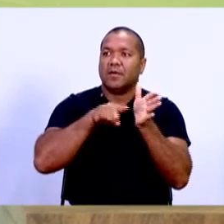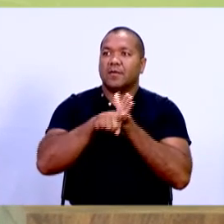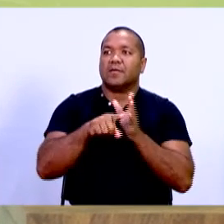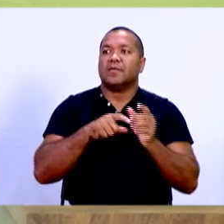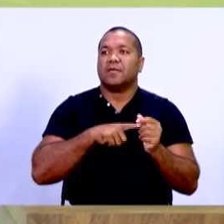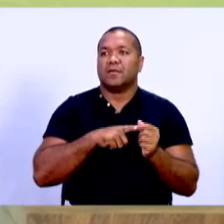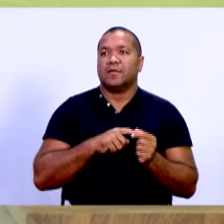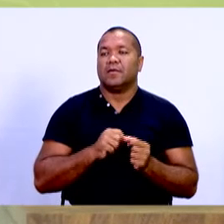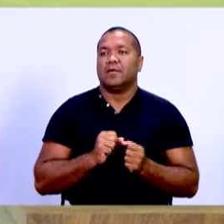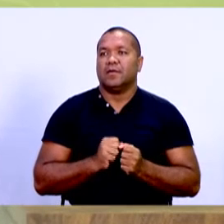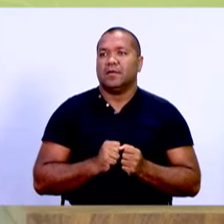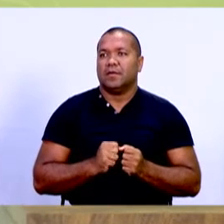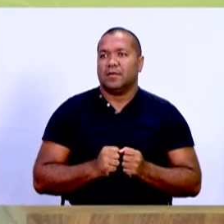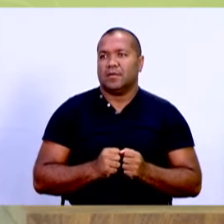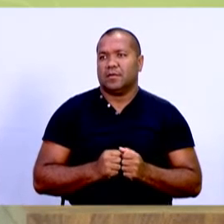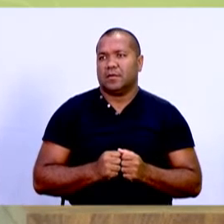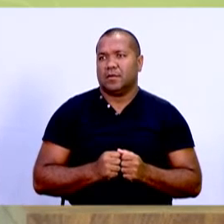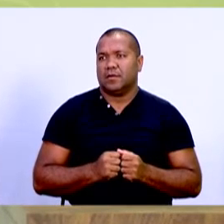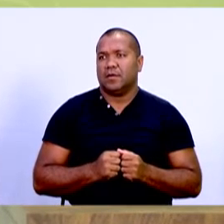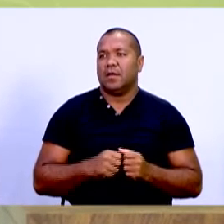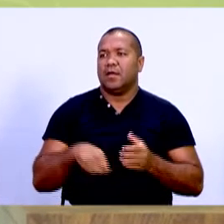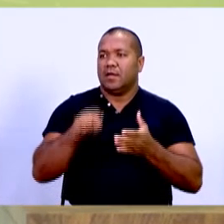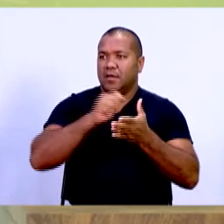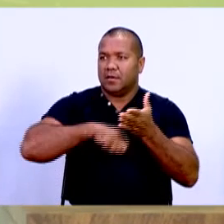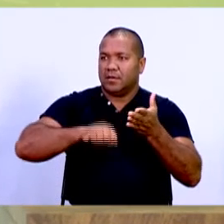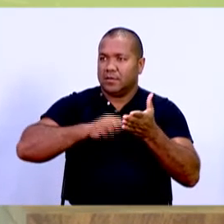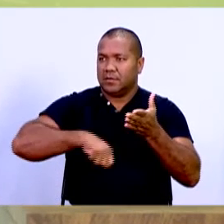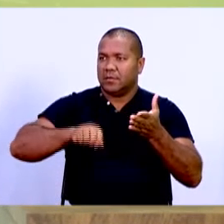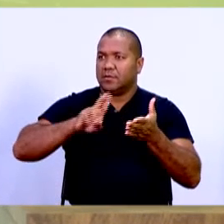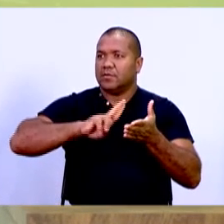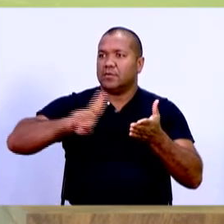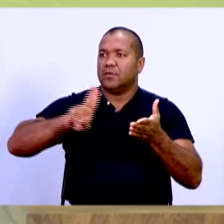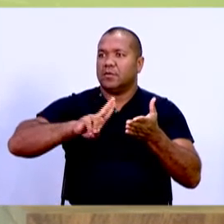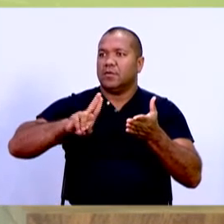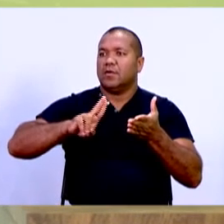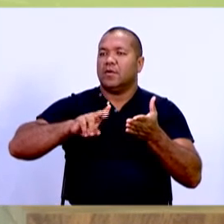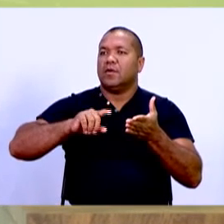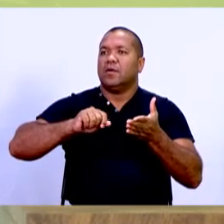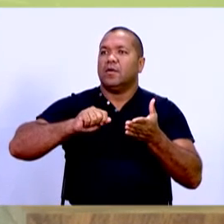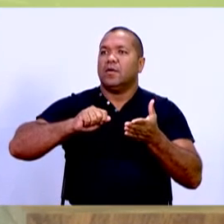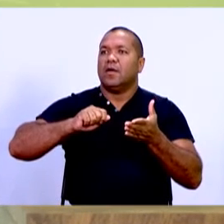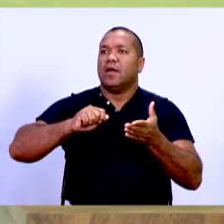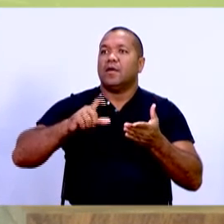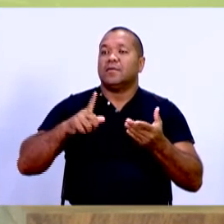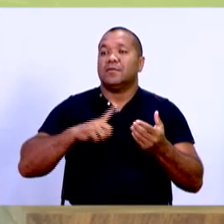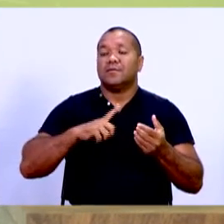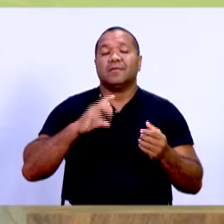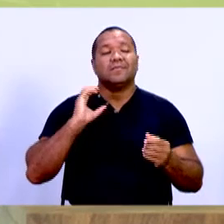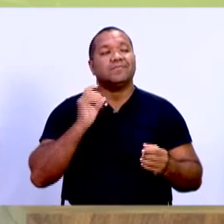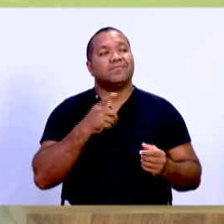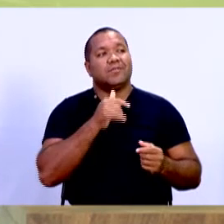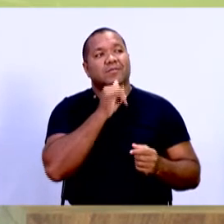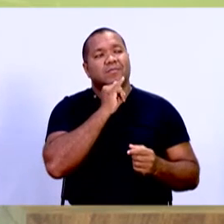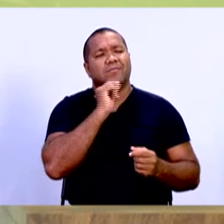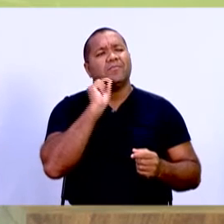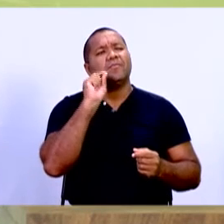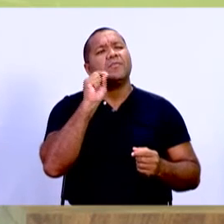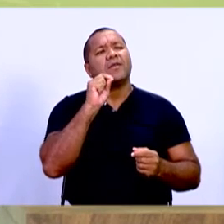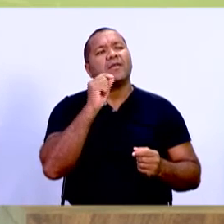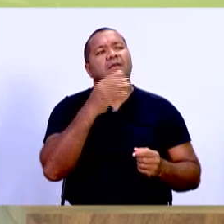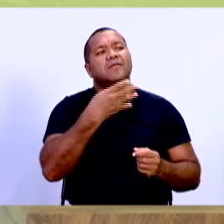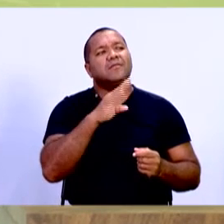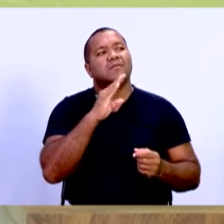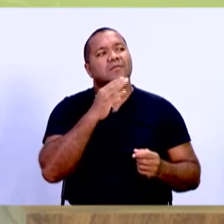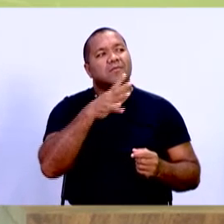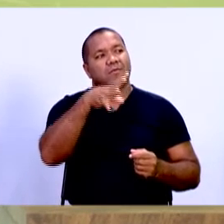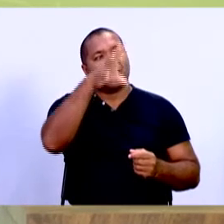né? E aí registre sua participação, coloque aí se de repente, o que esse conhecimento que o